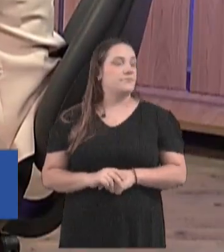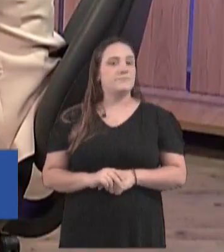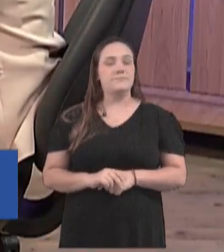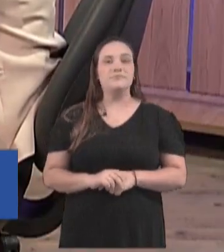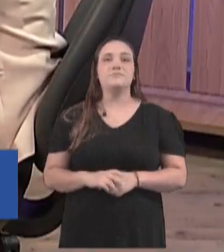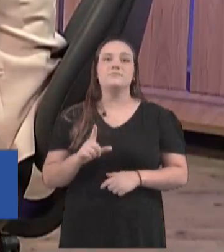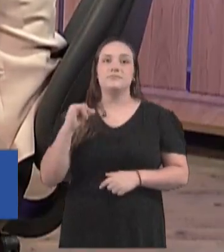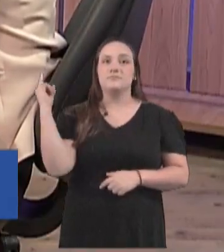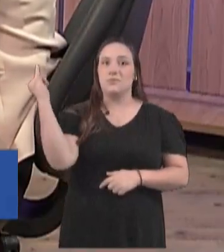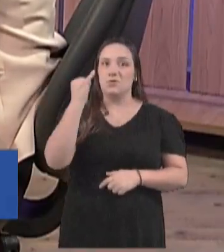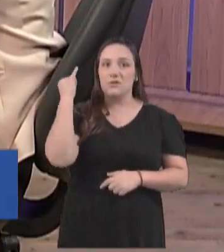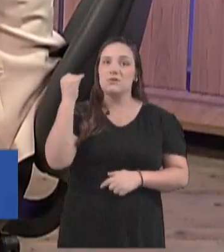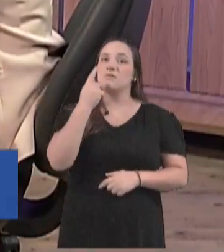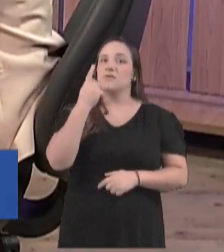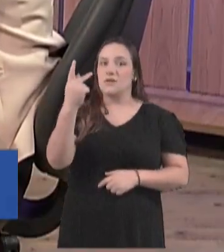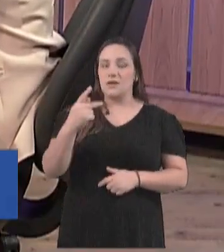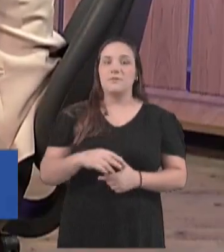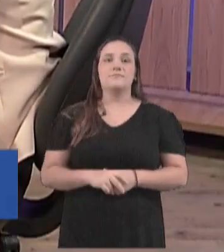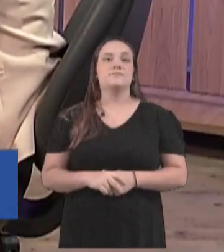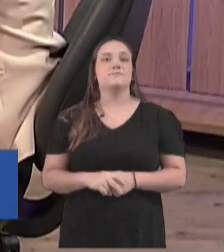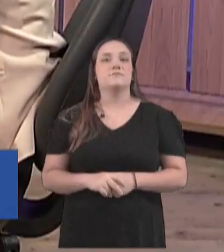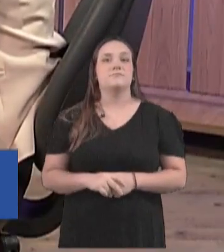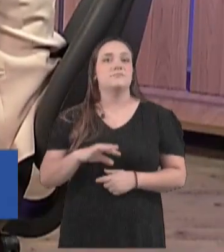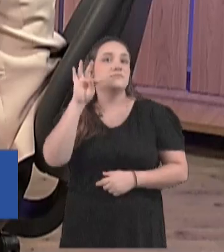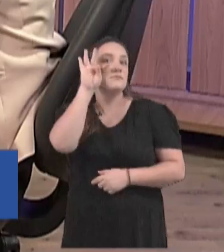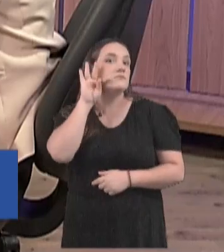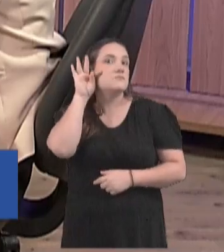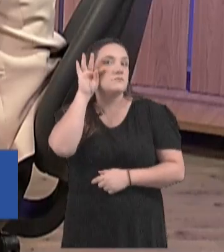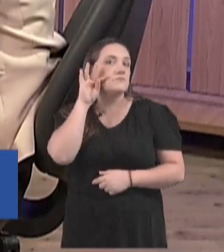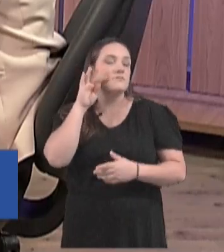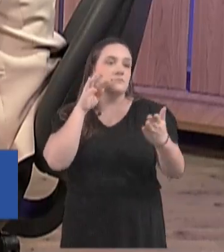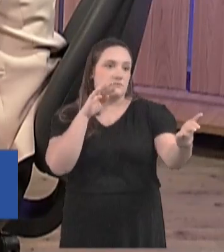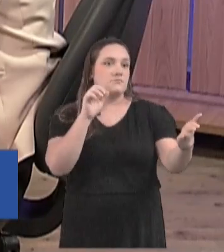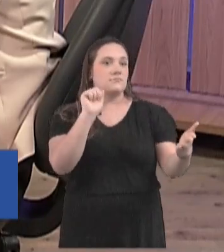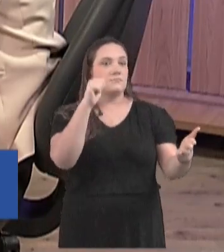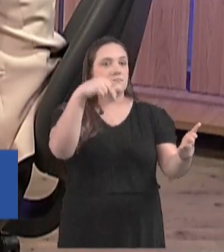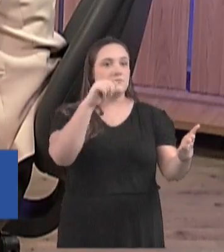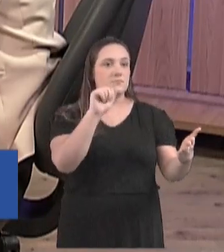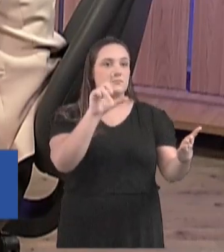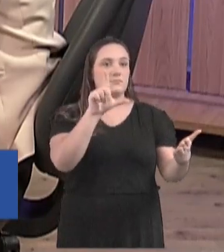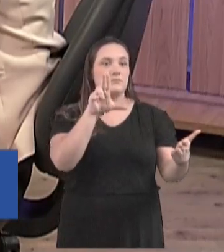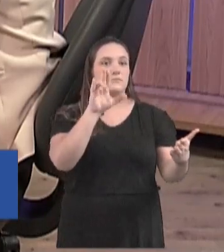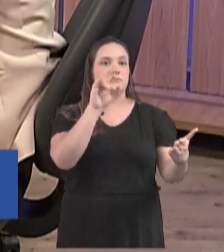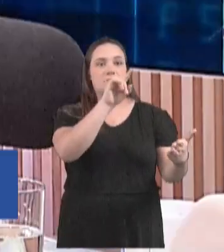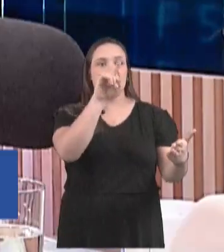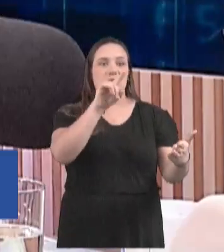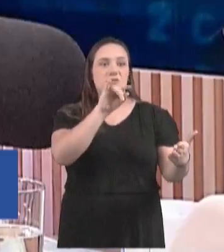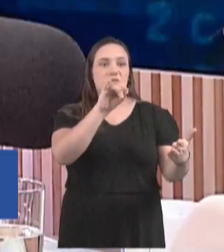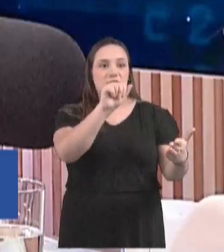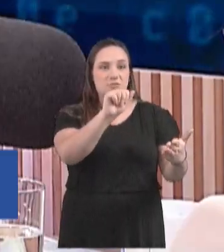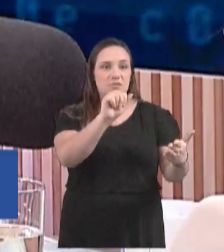O importante destacar, Tiago, que a Ana Luzia apontou,